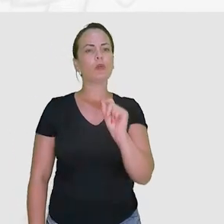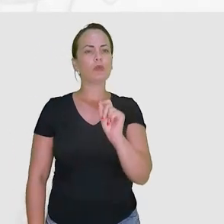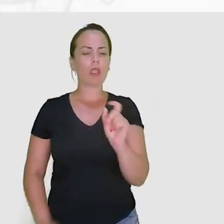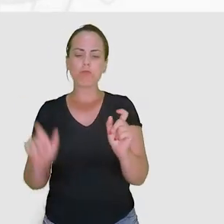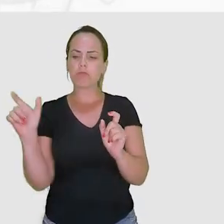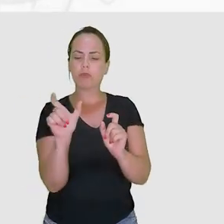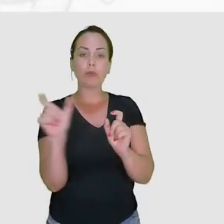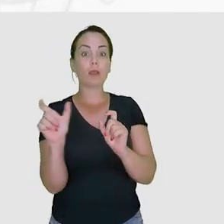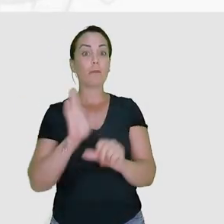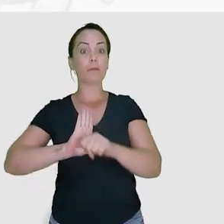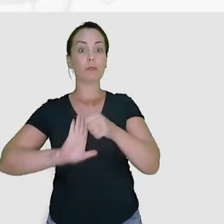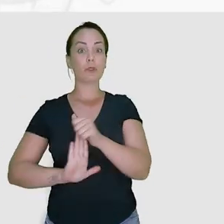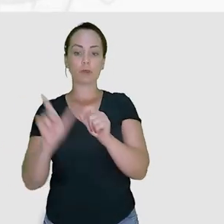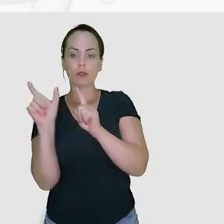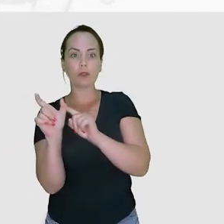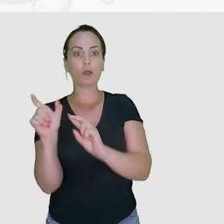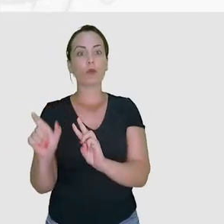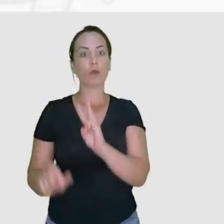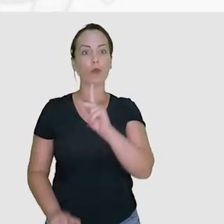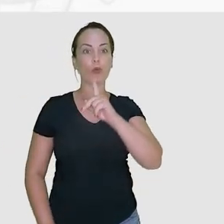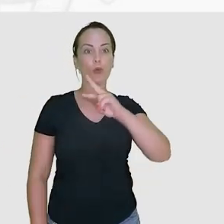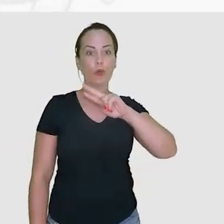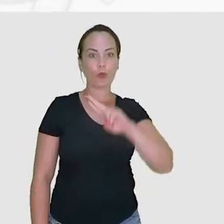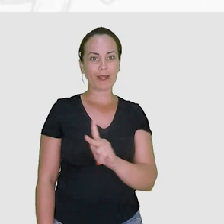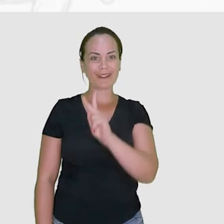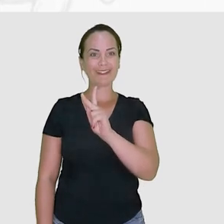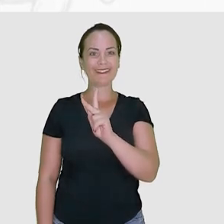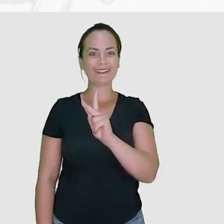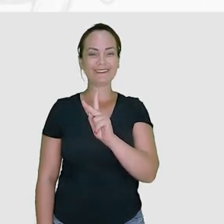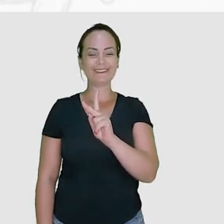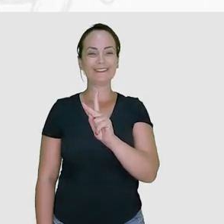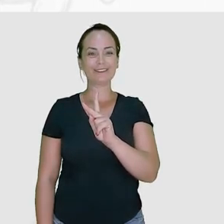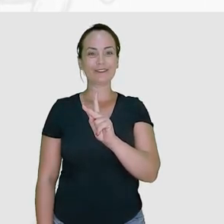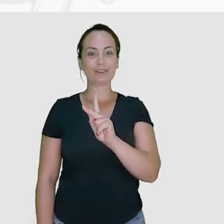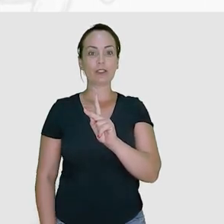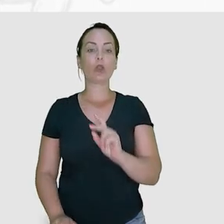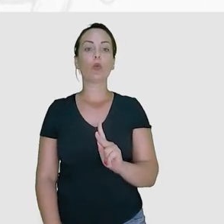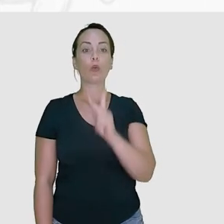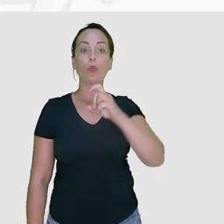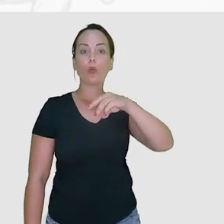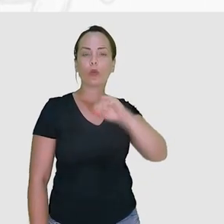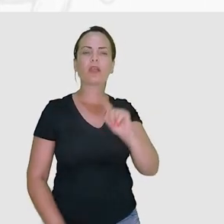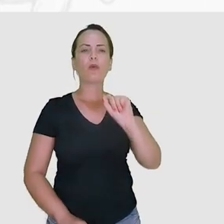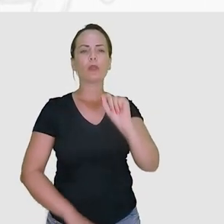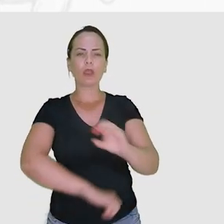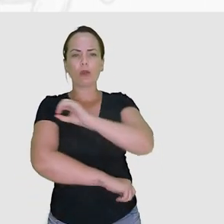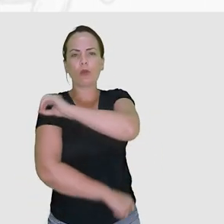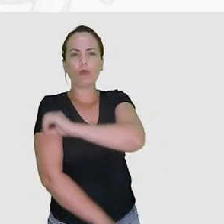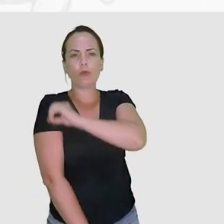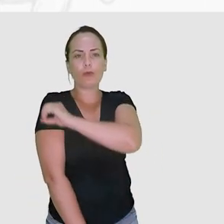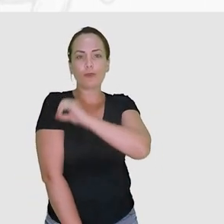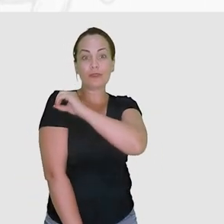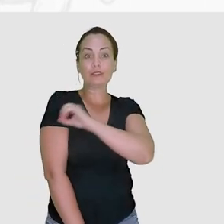Vocês sabem o que significa o WASH? O nome WASH é uma sigla formada pelas primeiras letras das palavras workshop e aficionados em